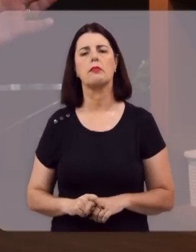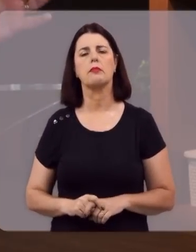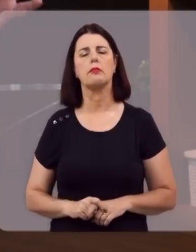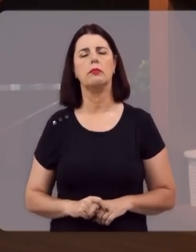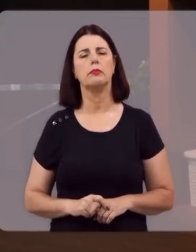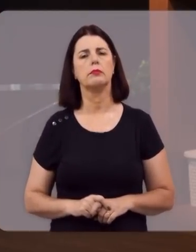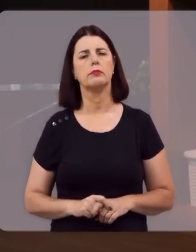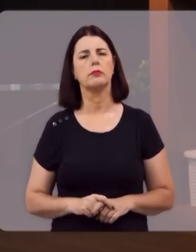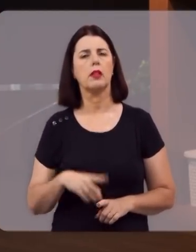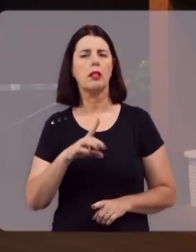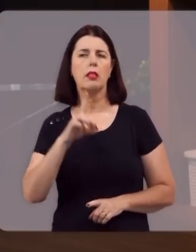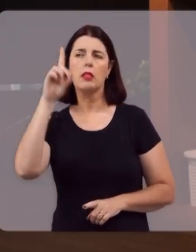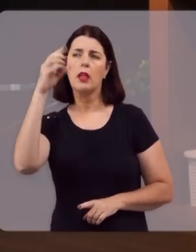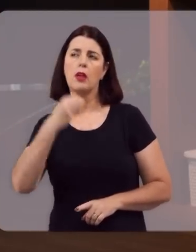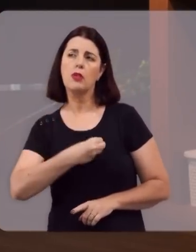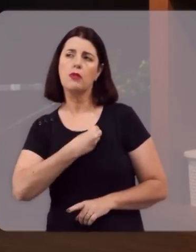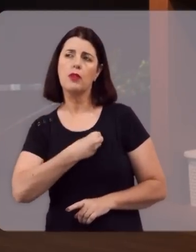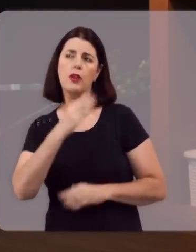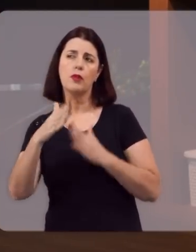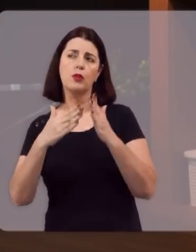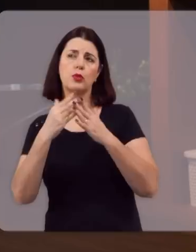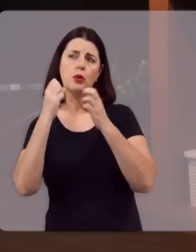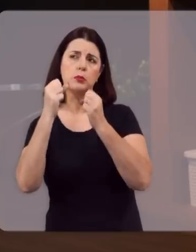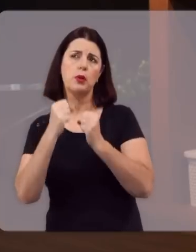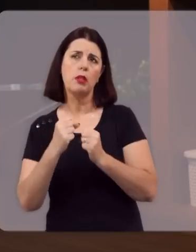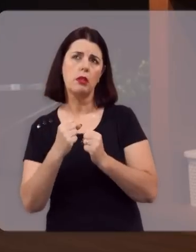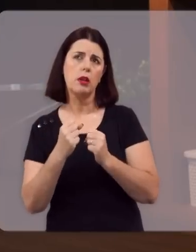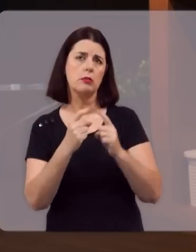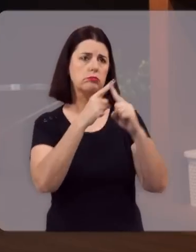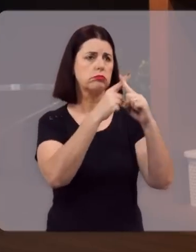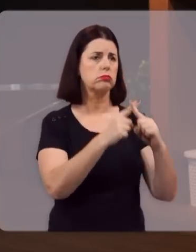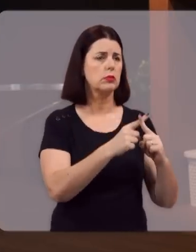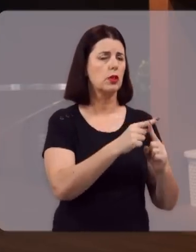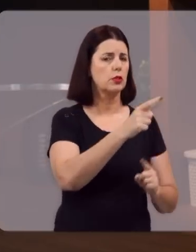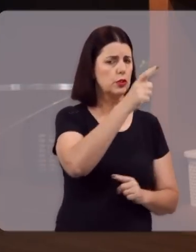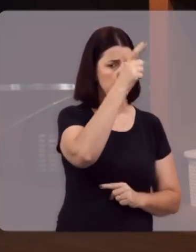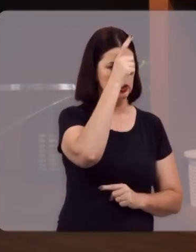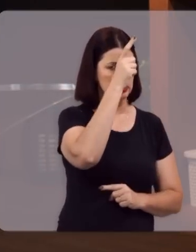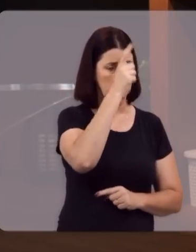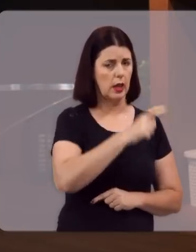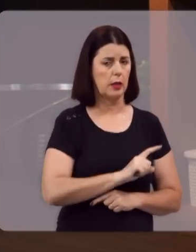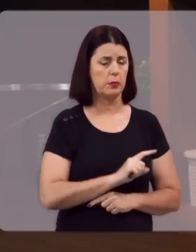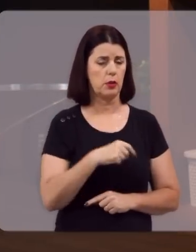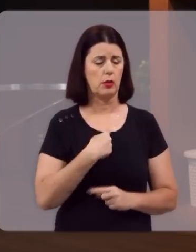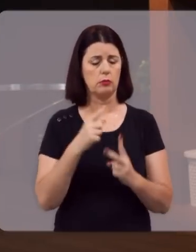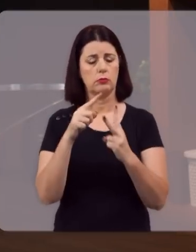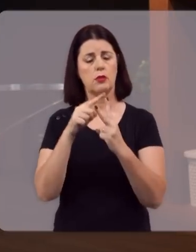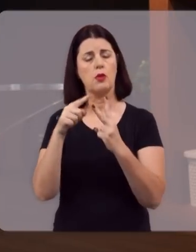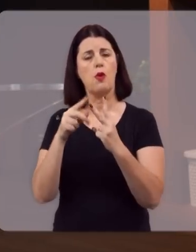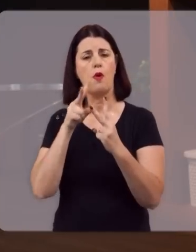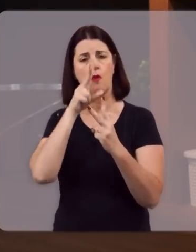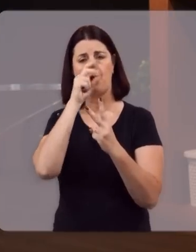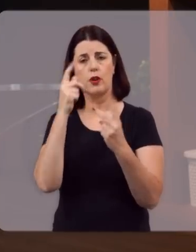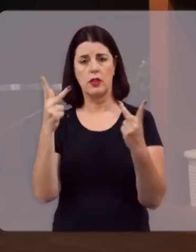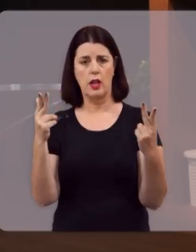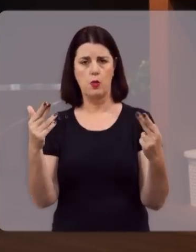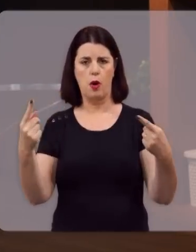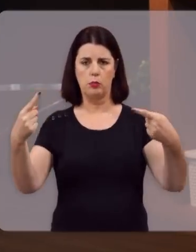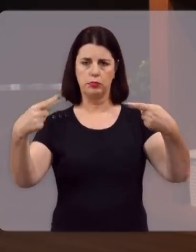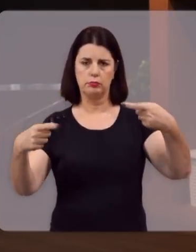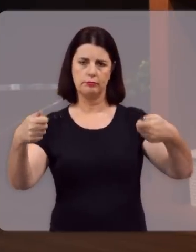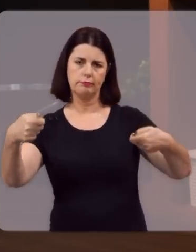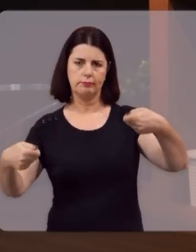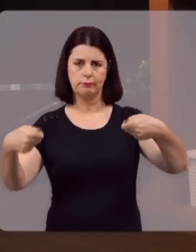do Deus vivo e todo-poderoso contra o diabo, nós estaríamos lutando com duas forças iguais e